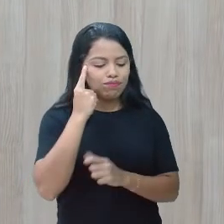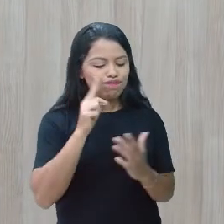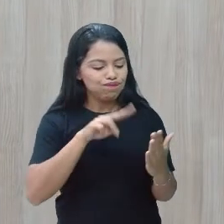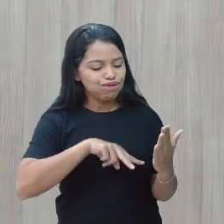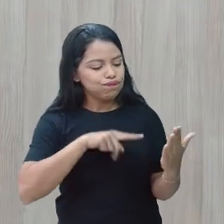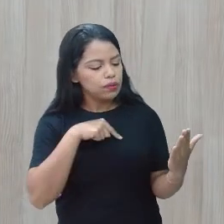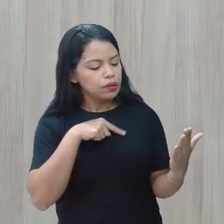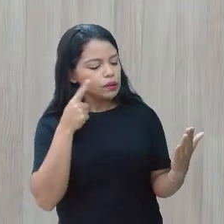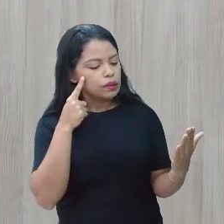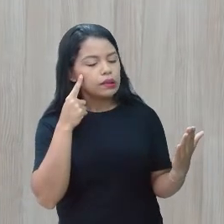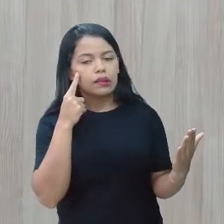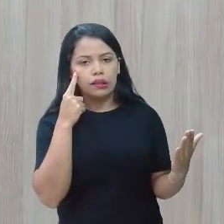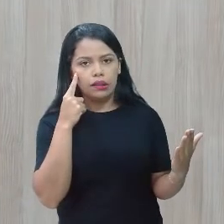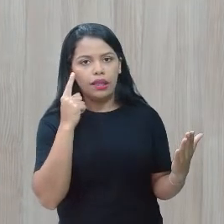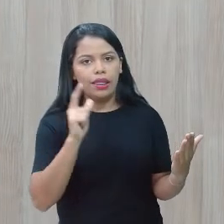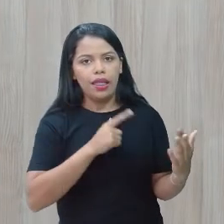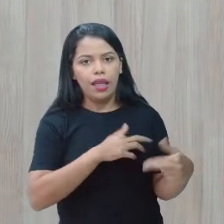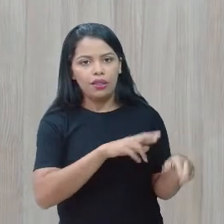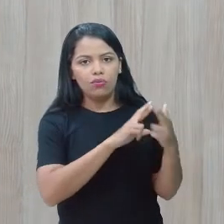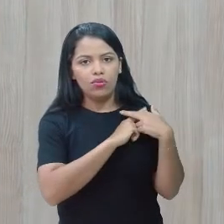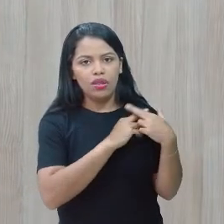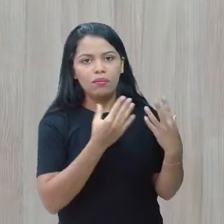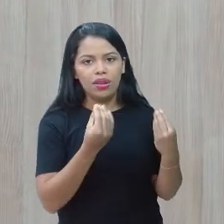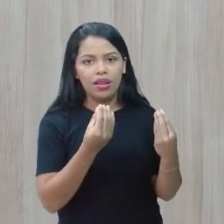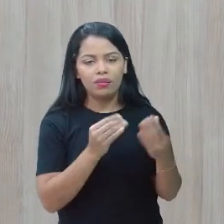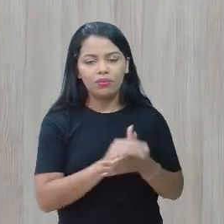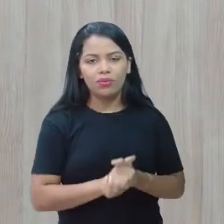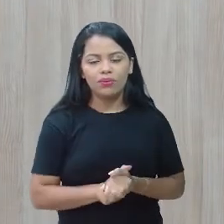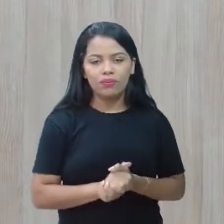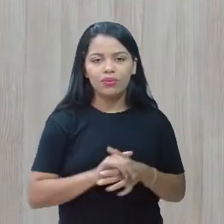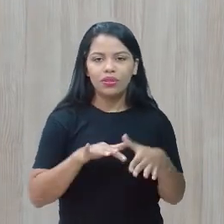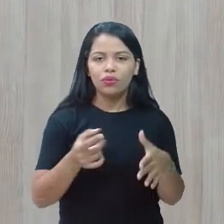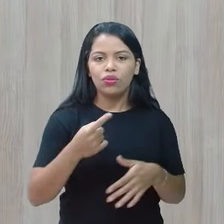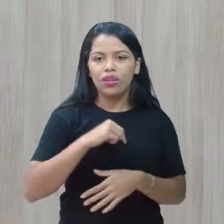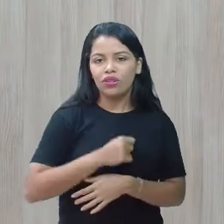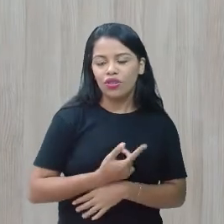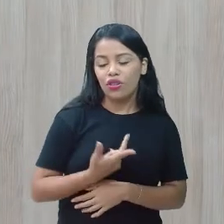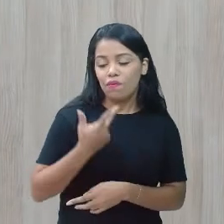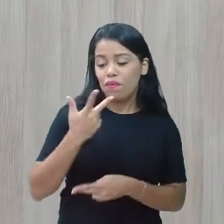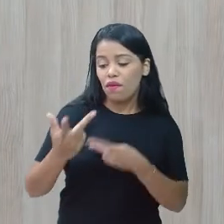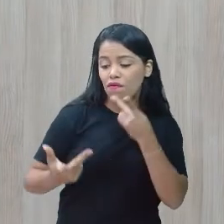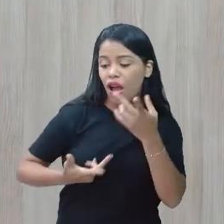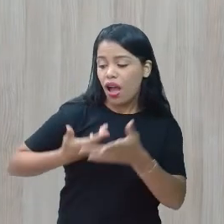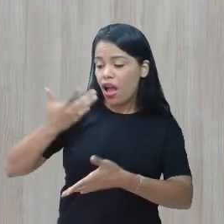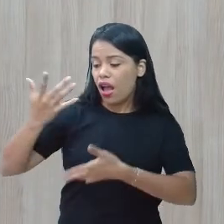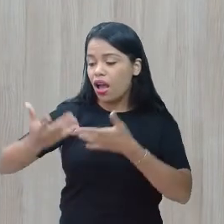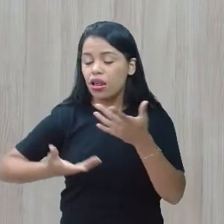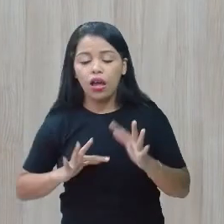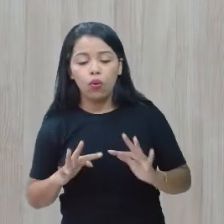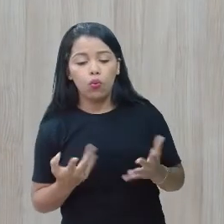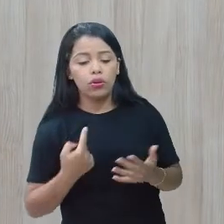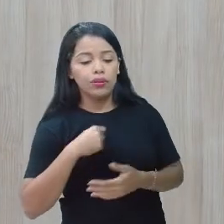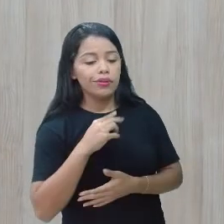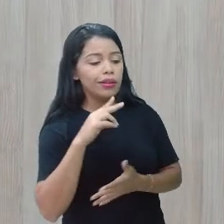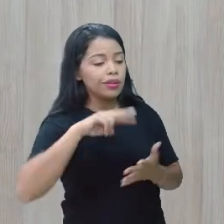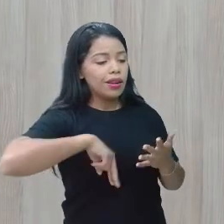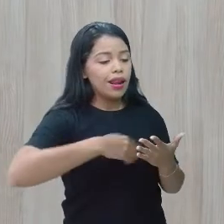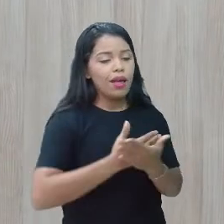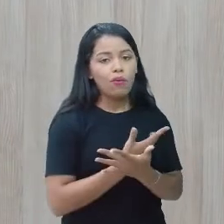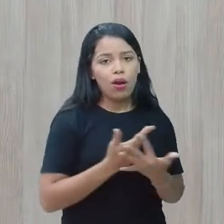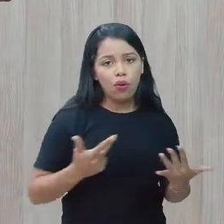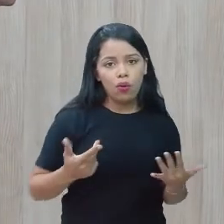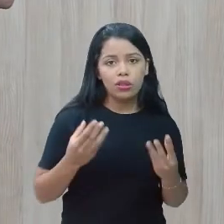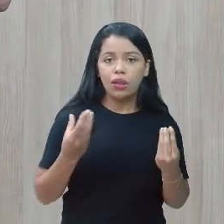uma responsabilidade grande quando falamos, quando lemos algo, e é de suma